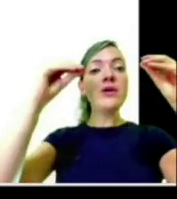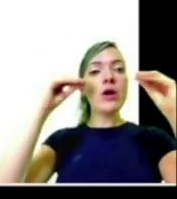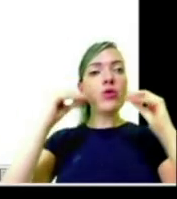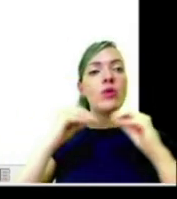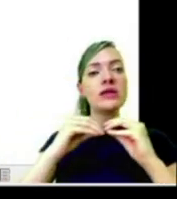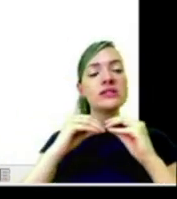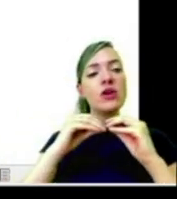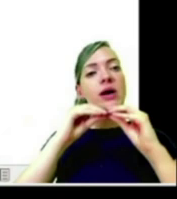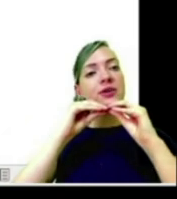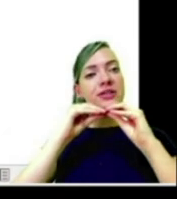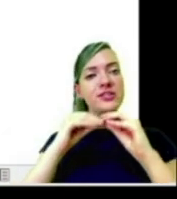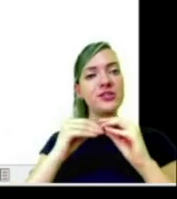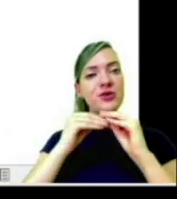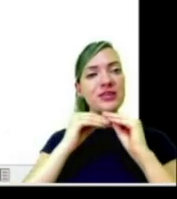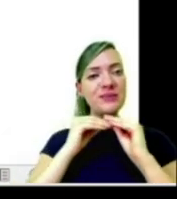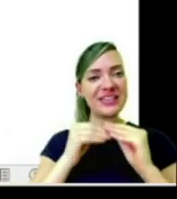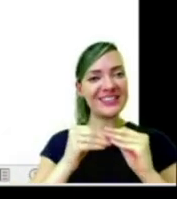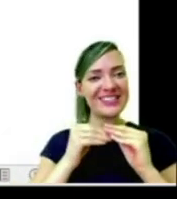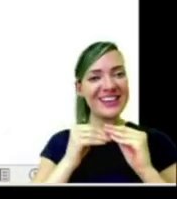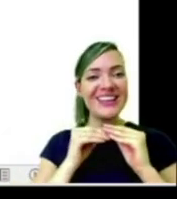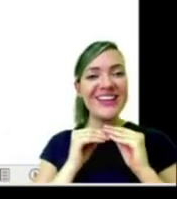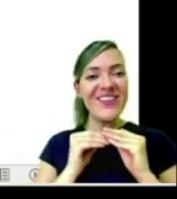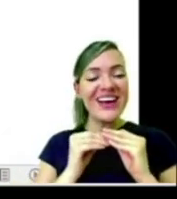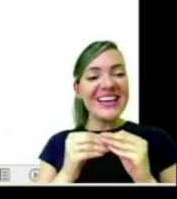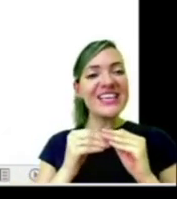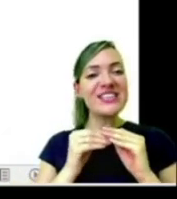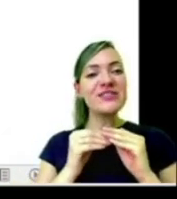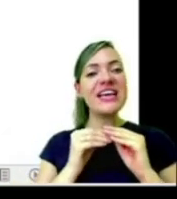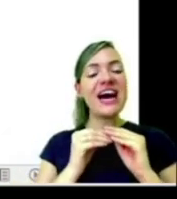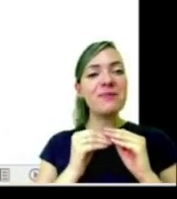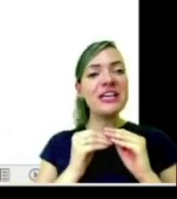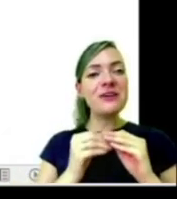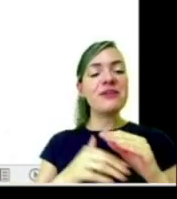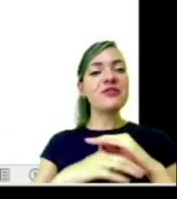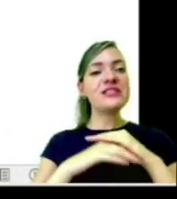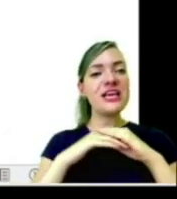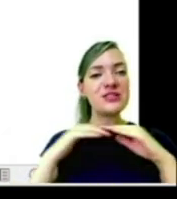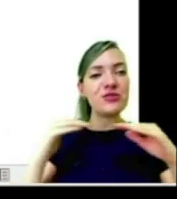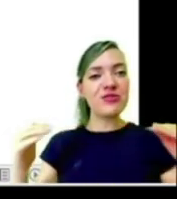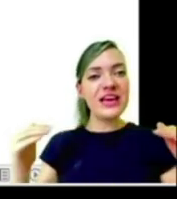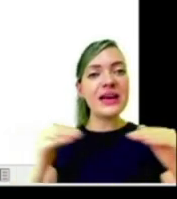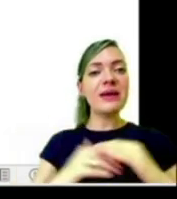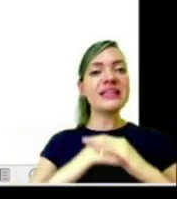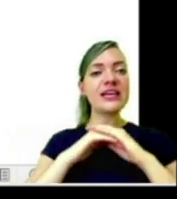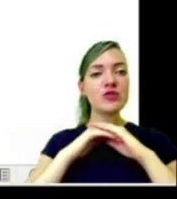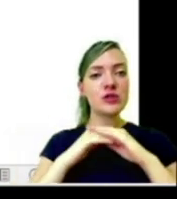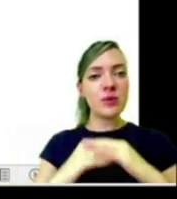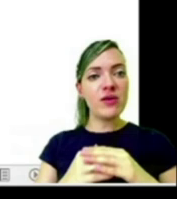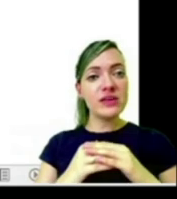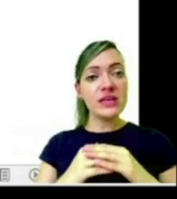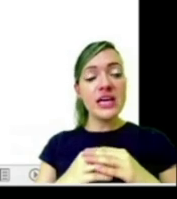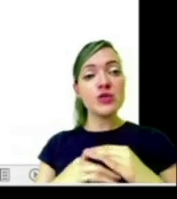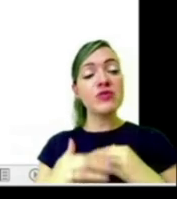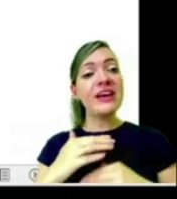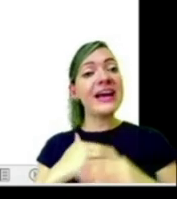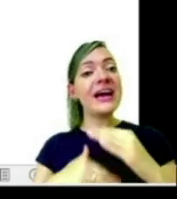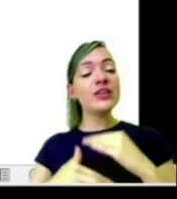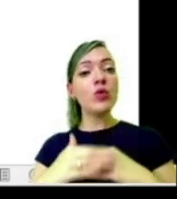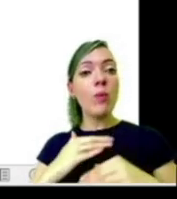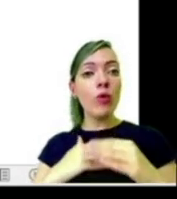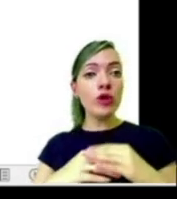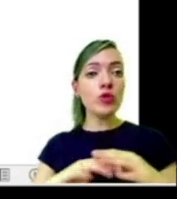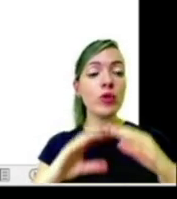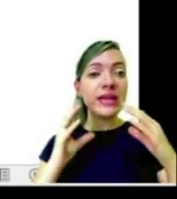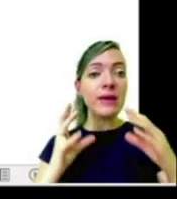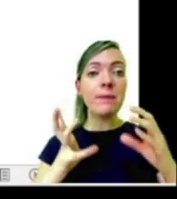por bioacumulação, maior índice de contaminantes. Então, questãozinha rápida aí para você resolver, gabaritar suas provas. Isso vem